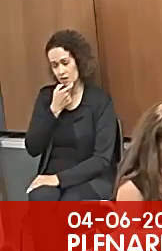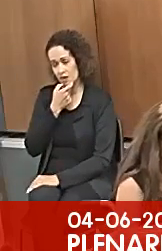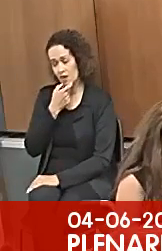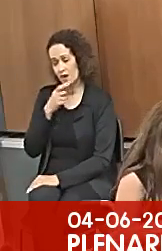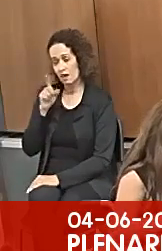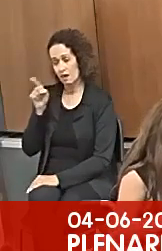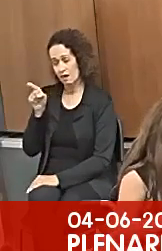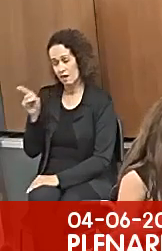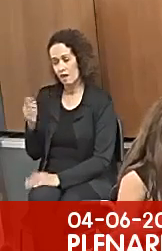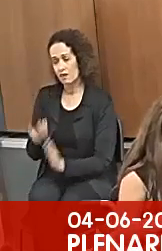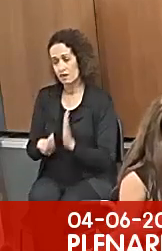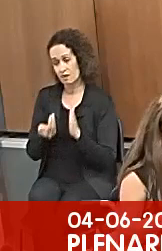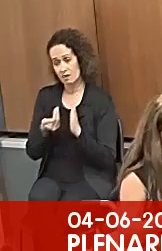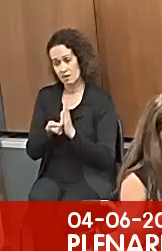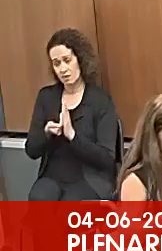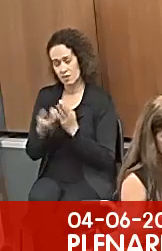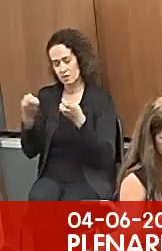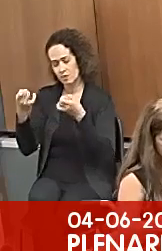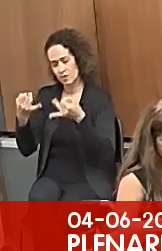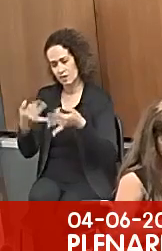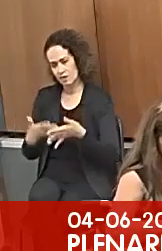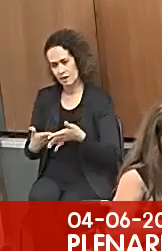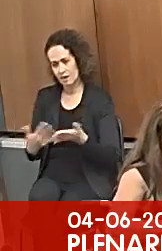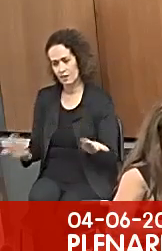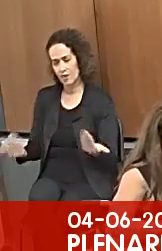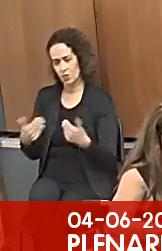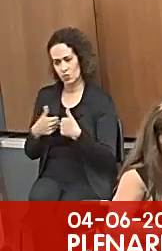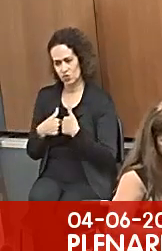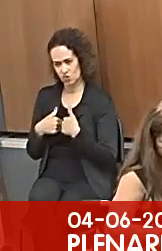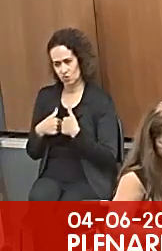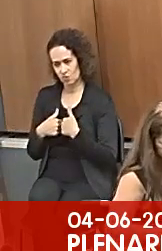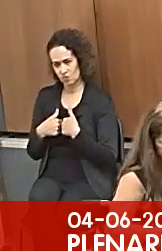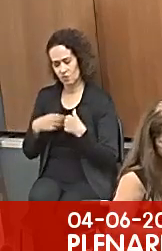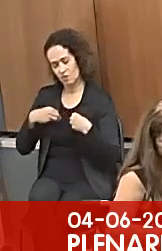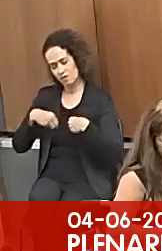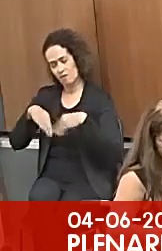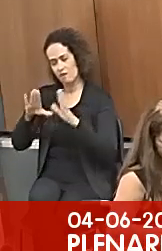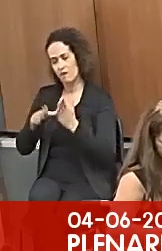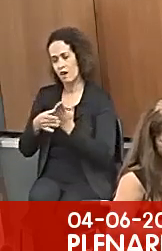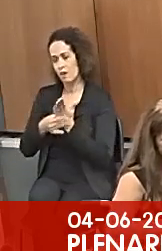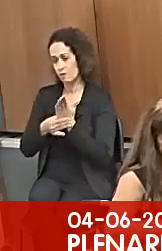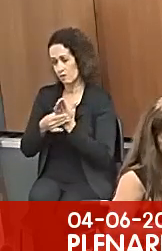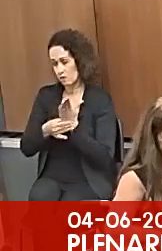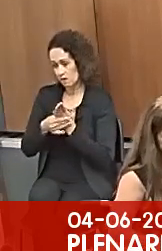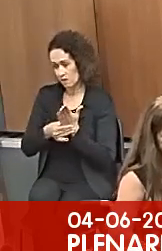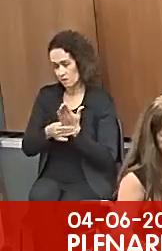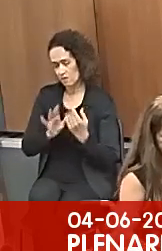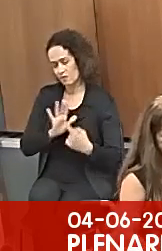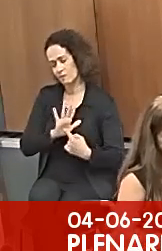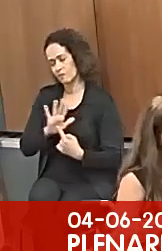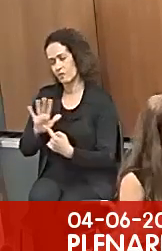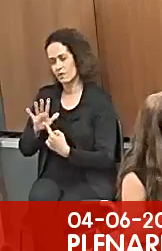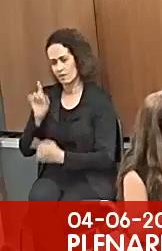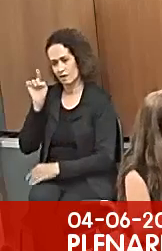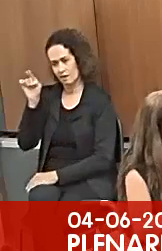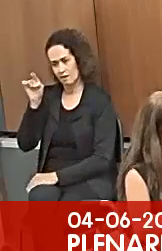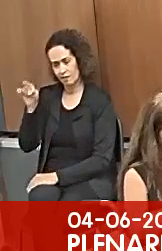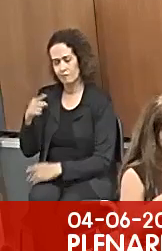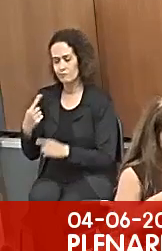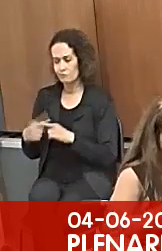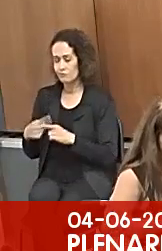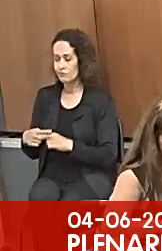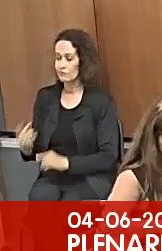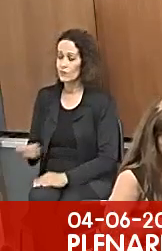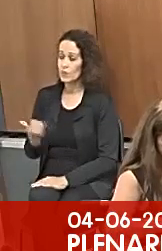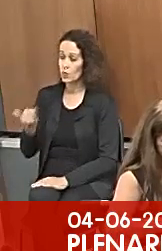sobre o autismo. Estou levando o livro de vocês e vou falar de vocês lá também, porque o importante para nós é